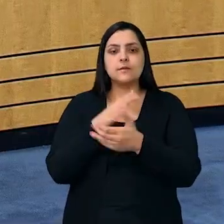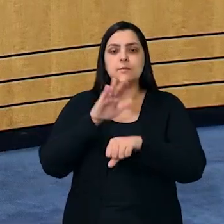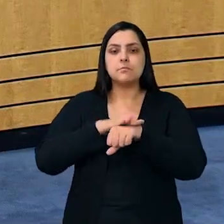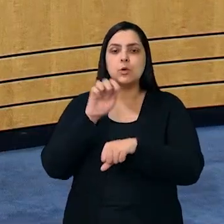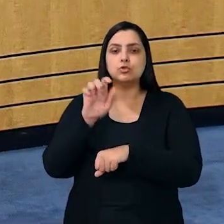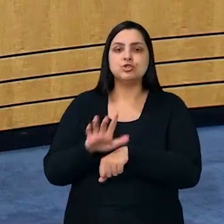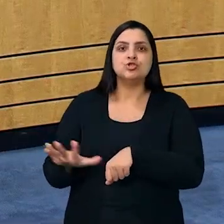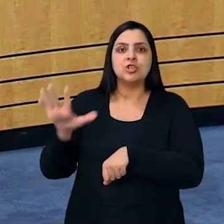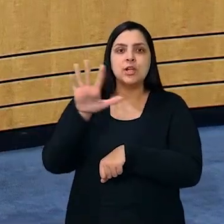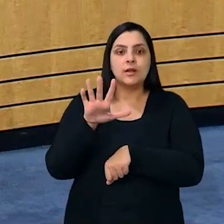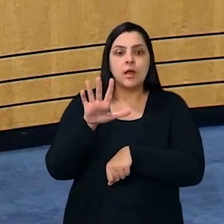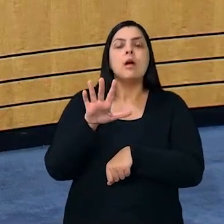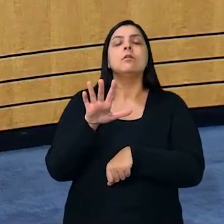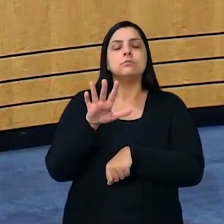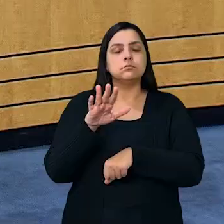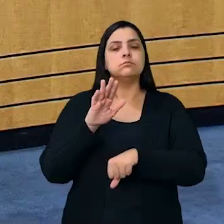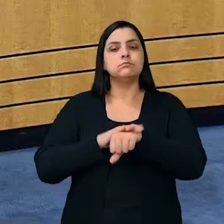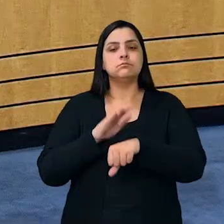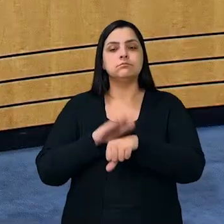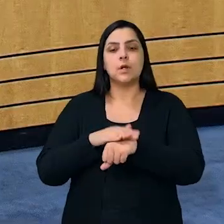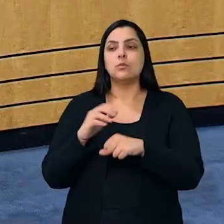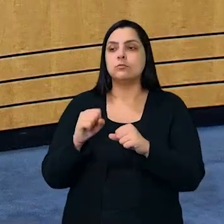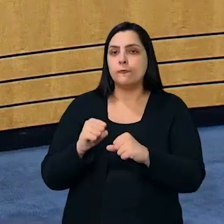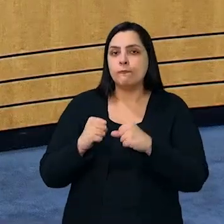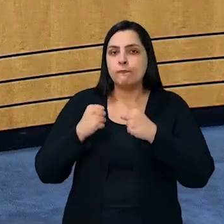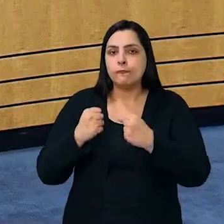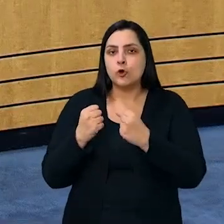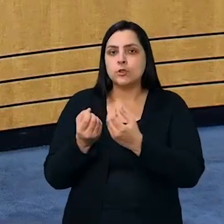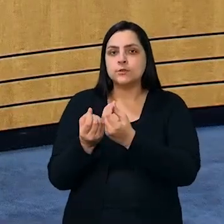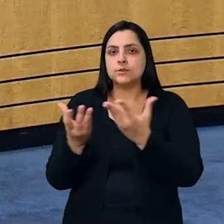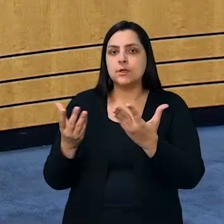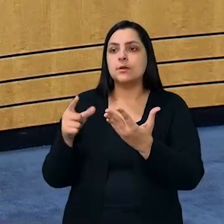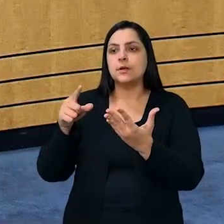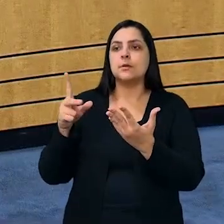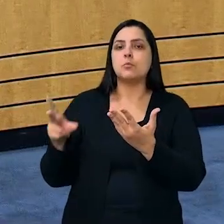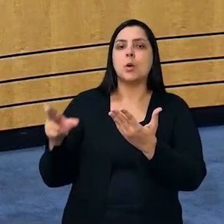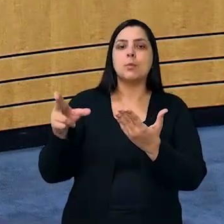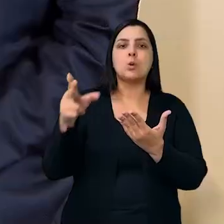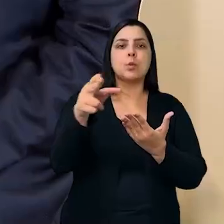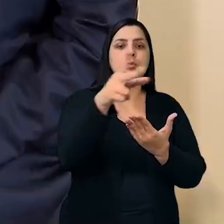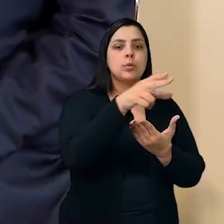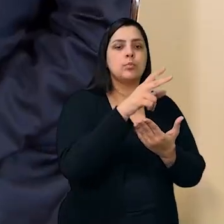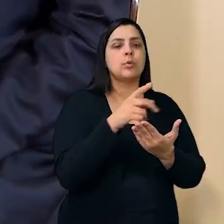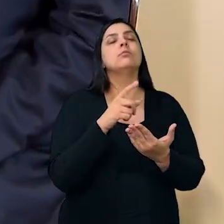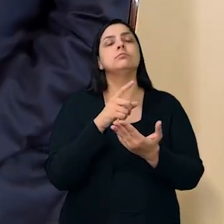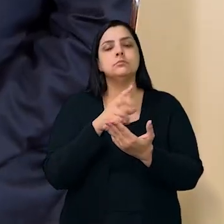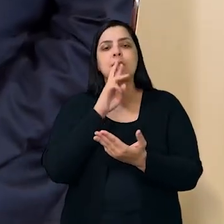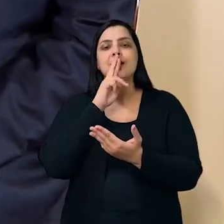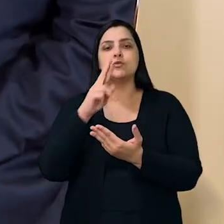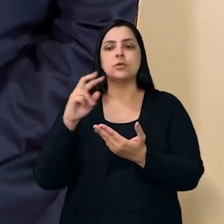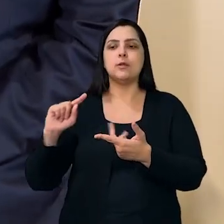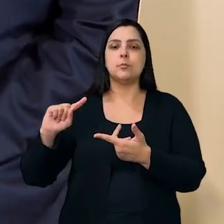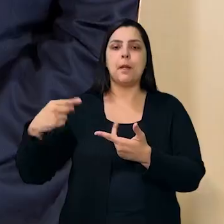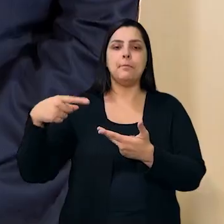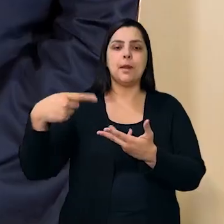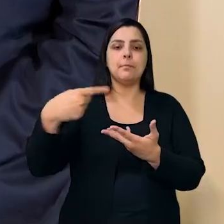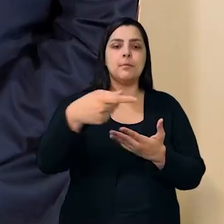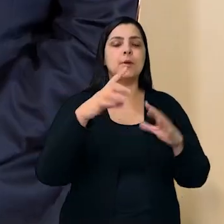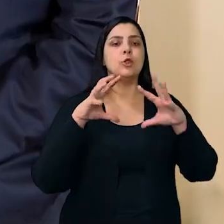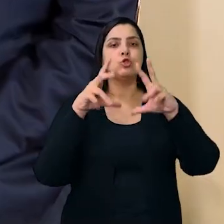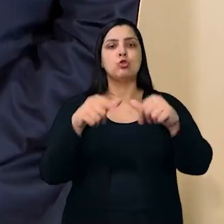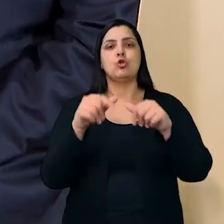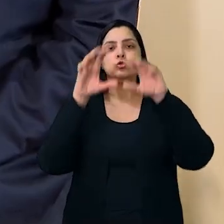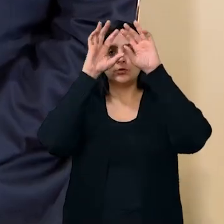de ordem geral que terá naturalmente força qualificada, ou seja, terá efeito cogente